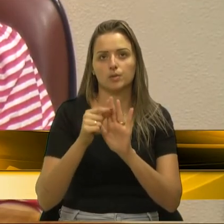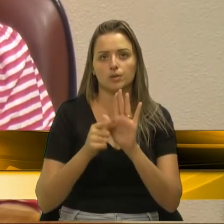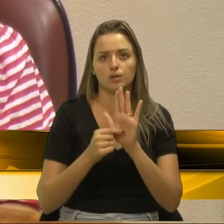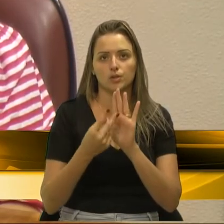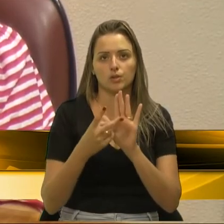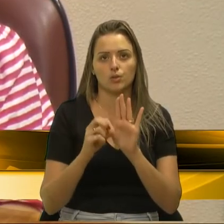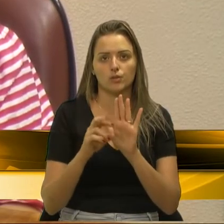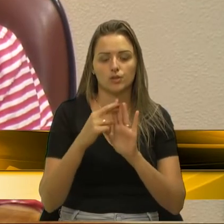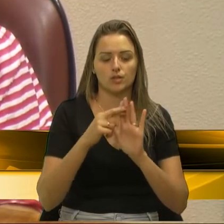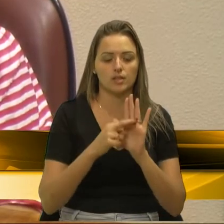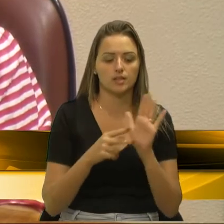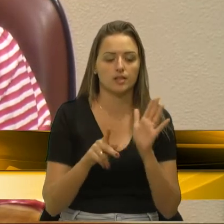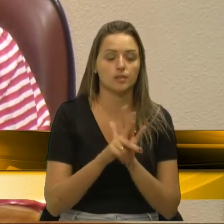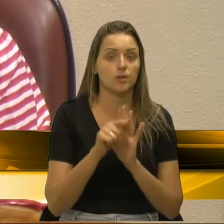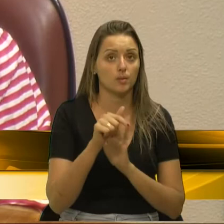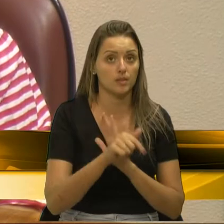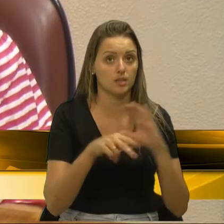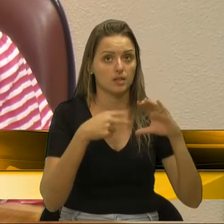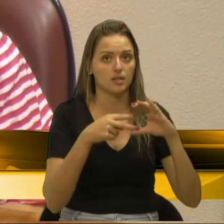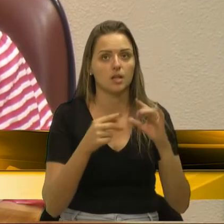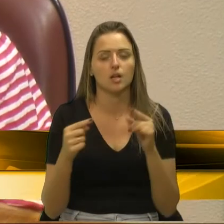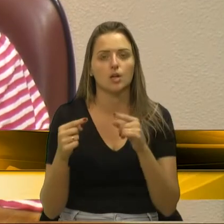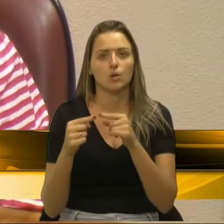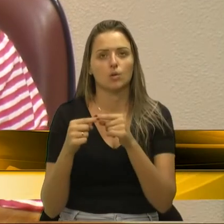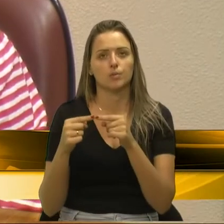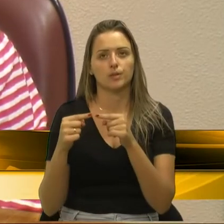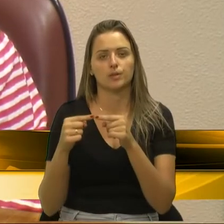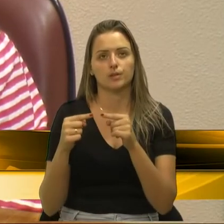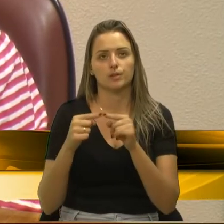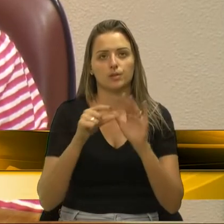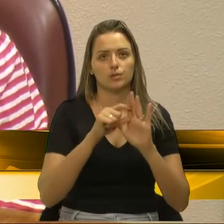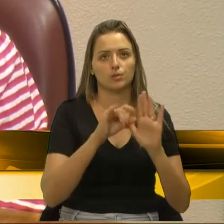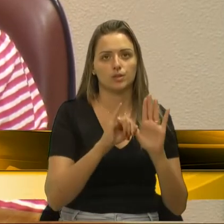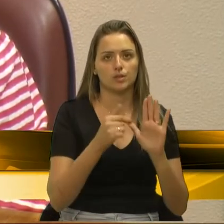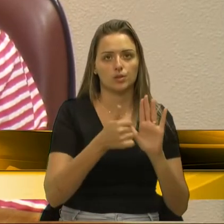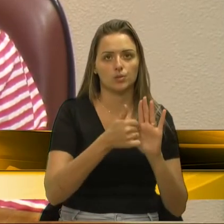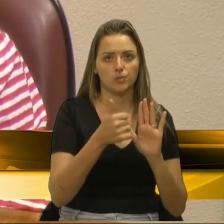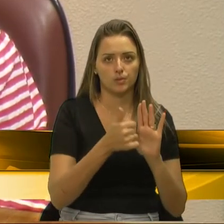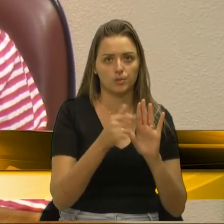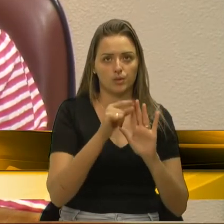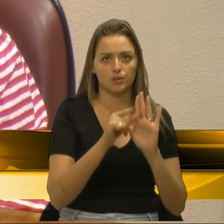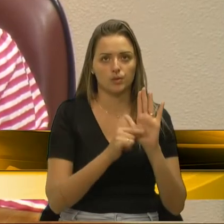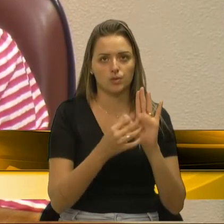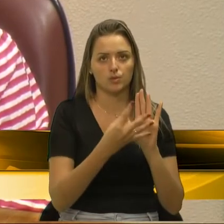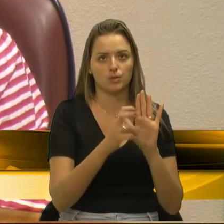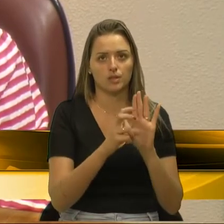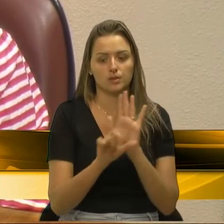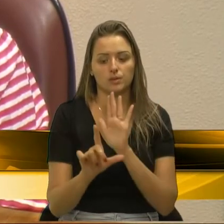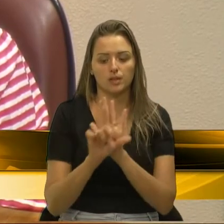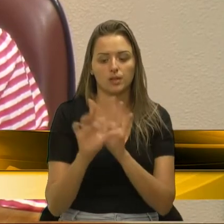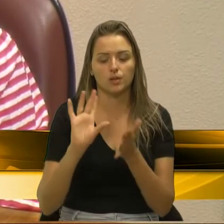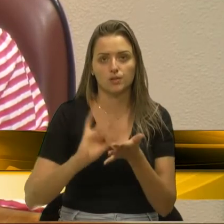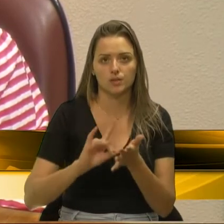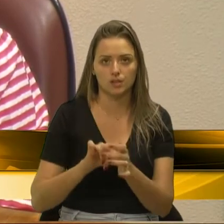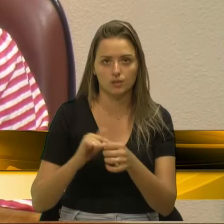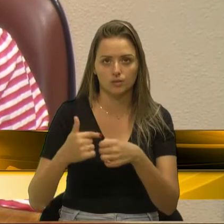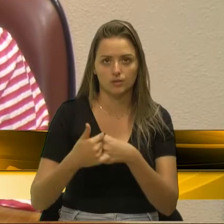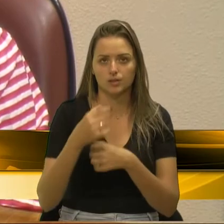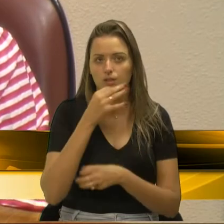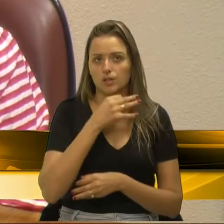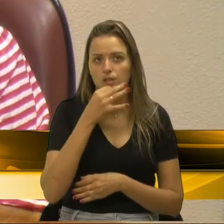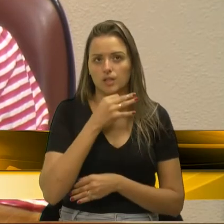Regimento Interno, combinado com o inciso 1º do artigo 45 da Lei Orgânica do Município de Caxias do